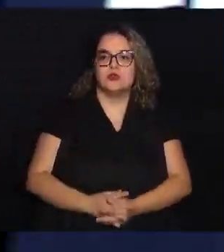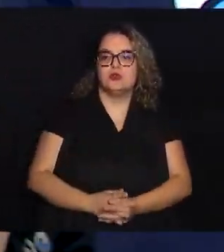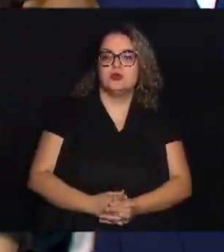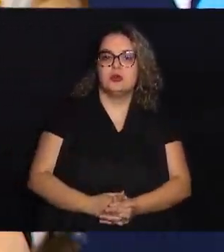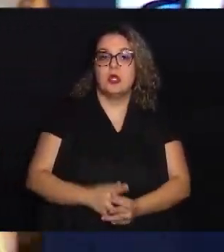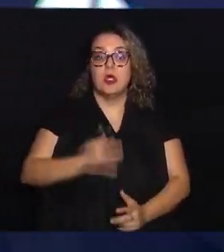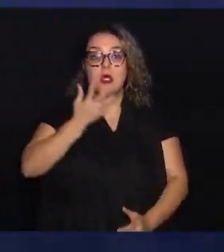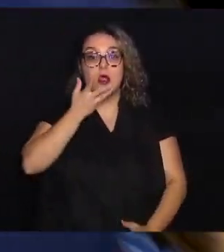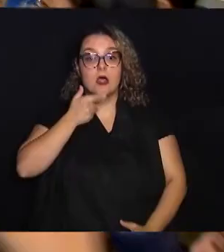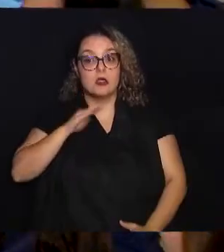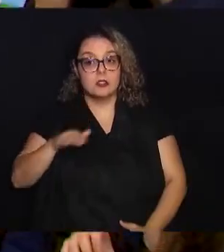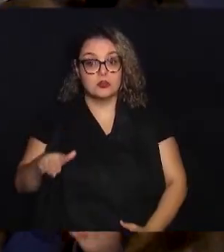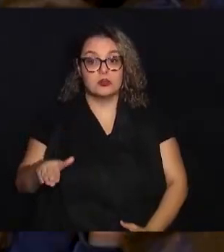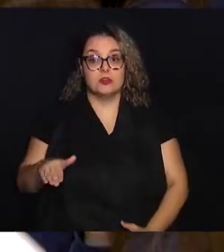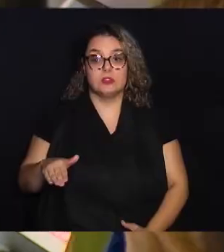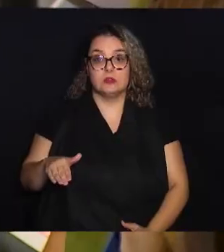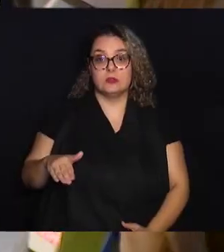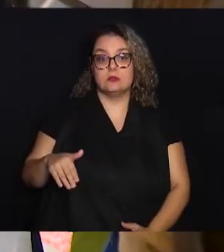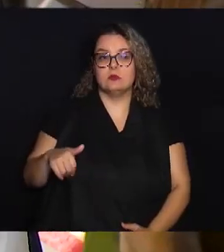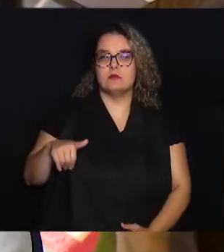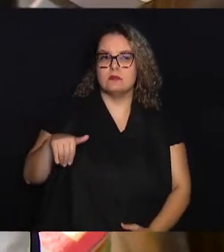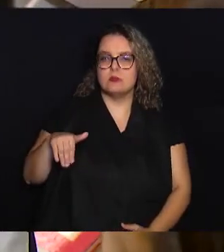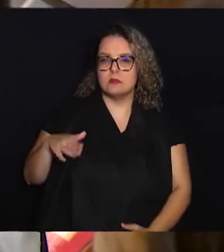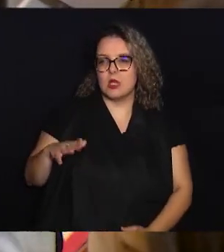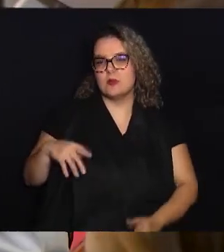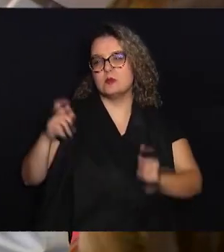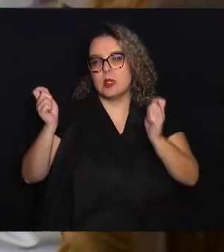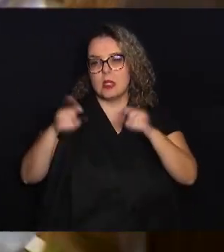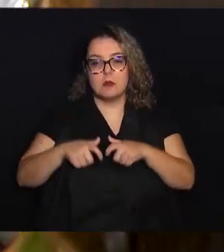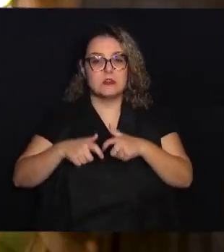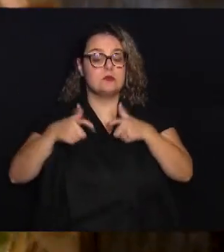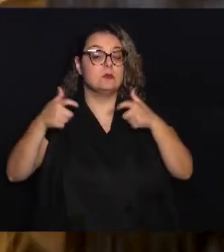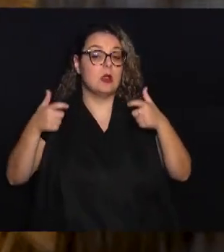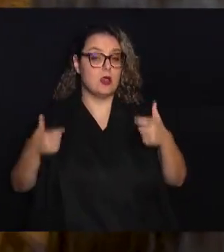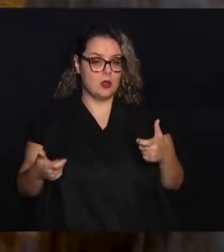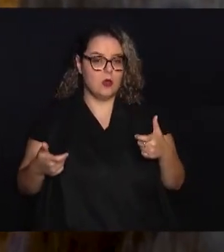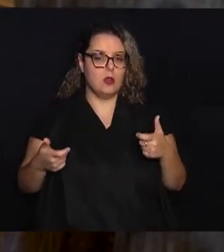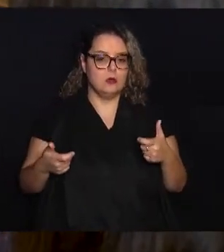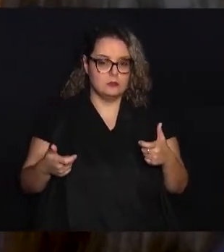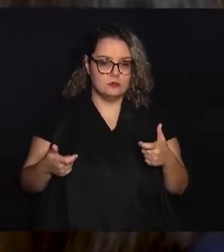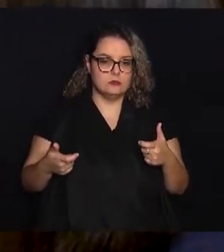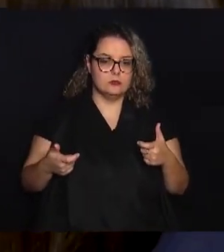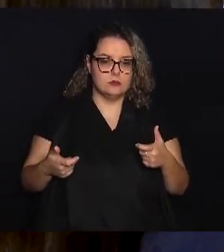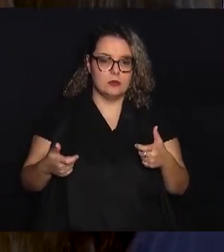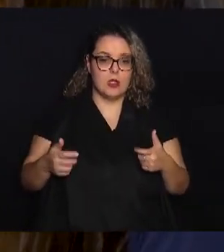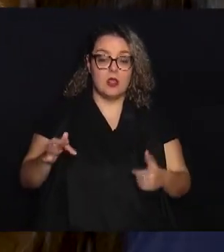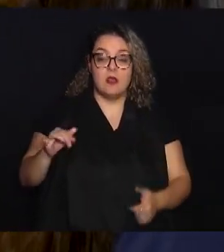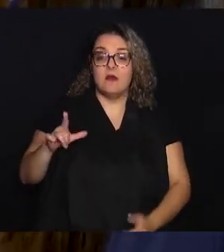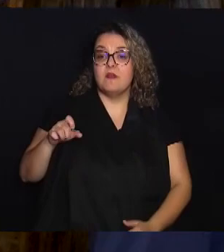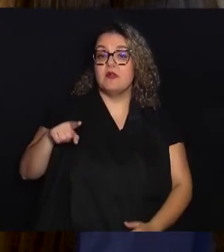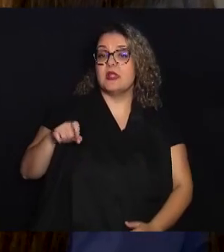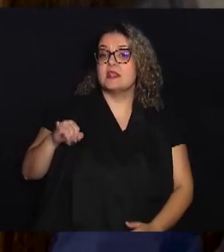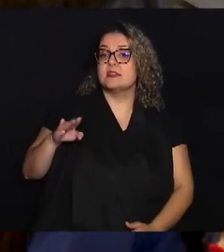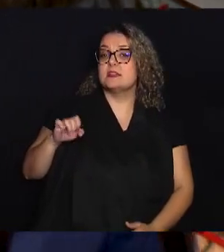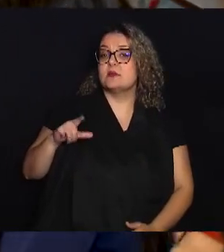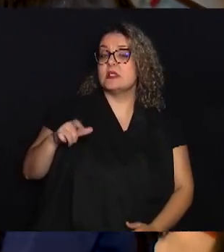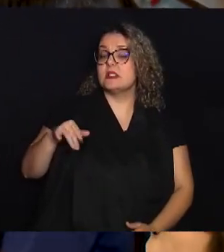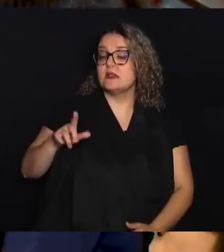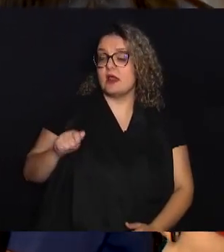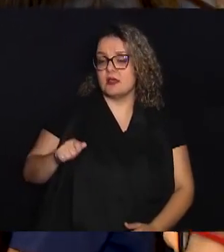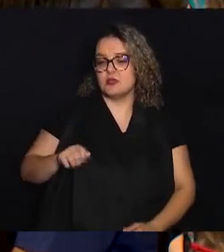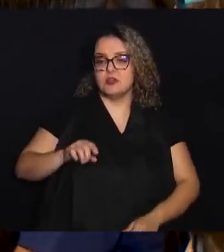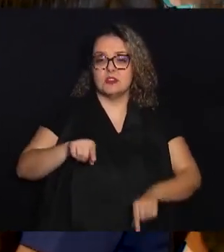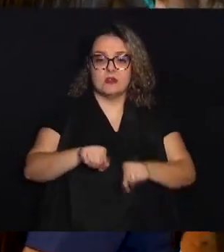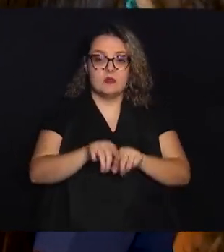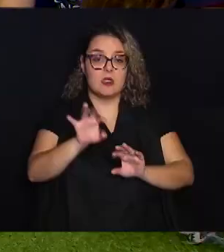criança ela fica mais, tem uma capacidade maior de flexibilidade e de